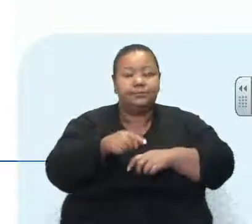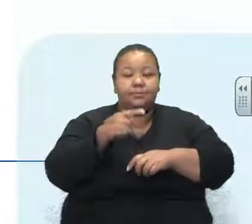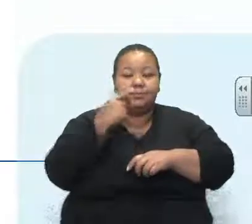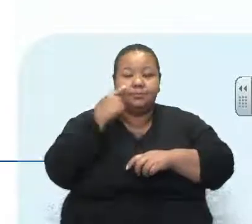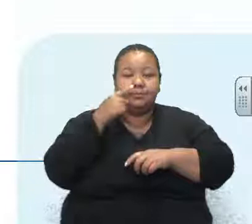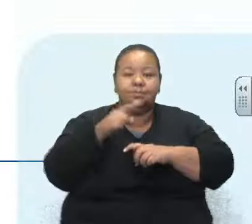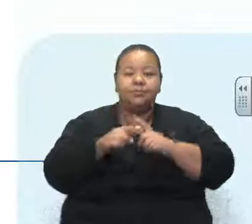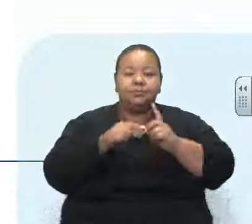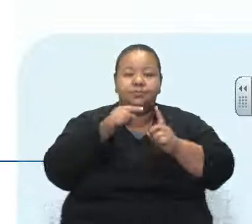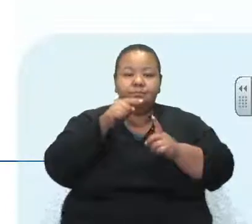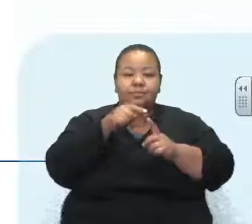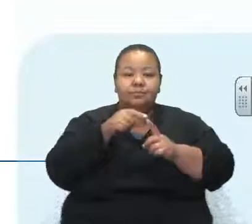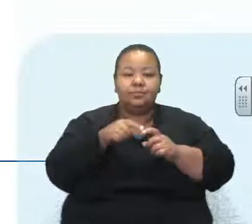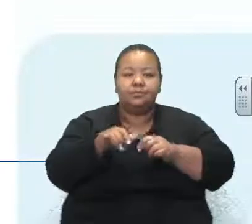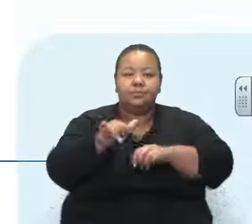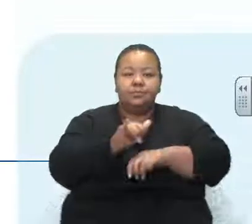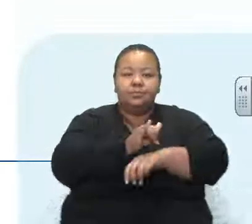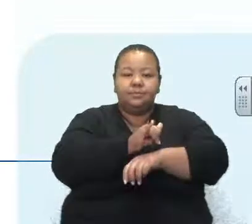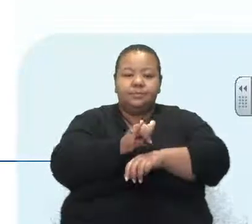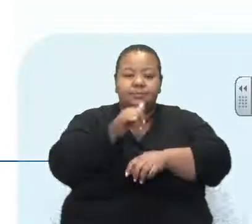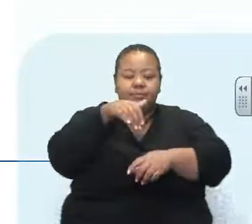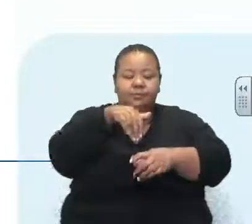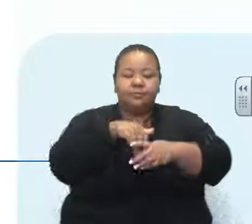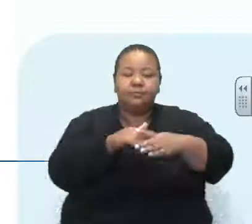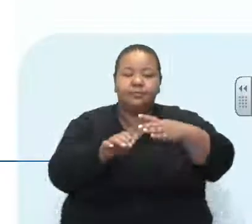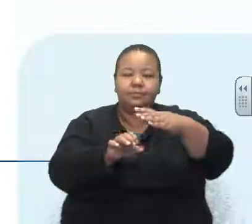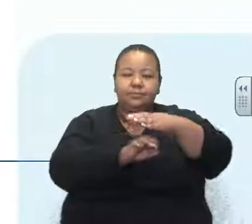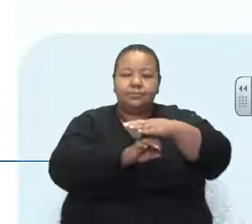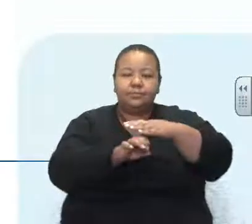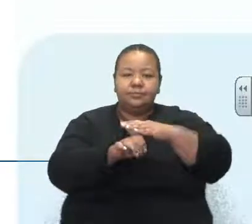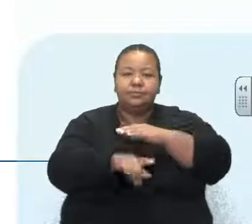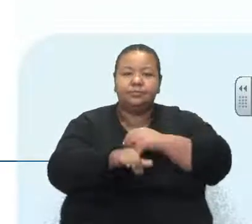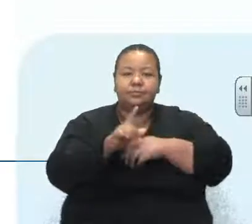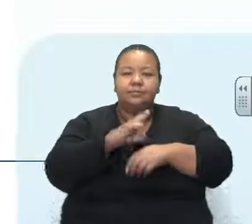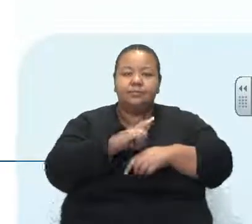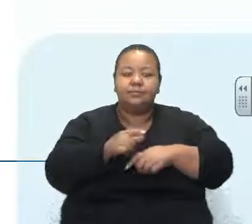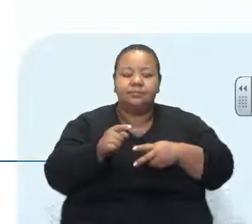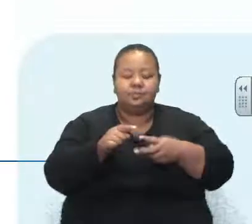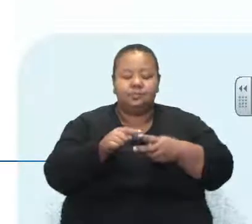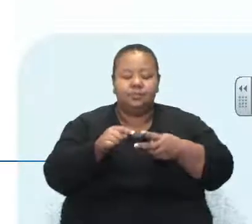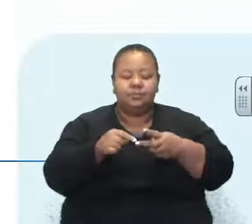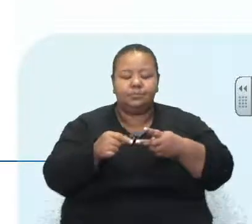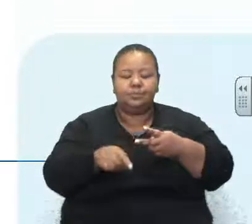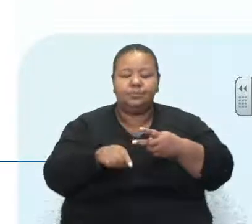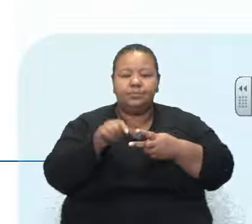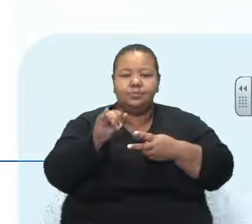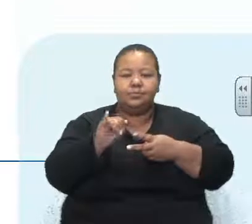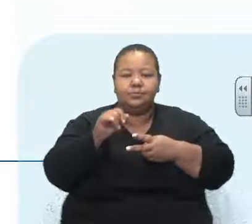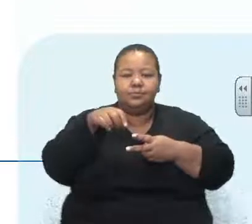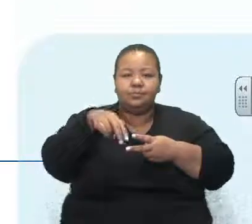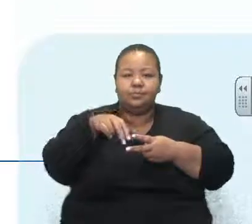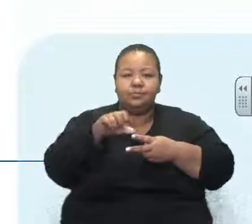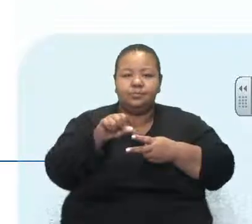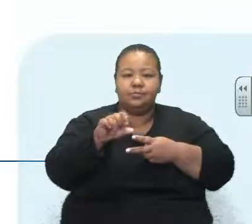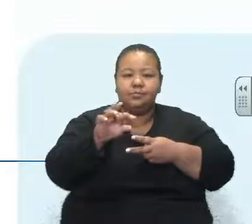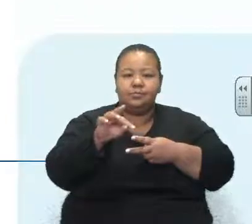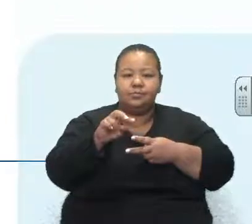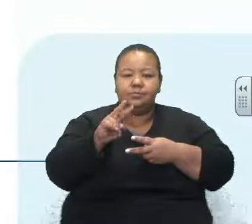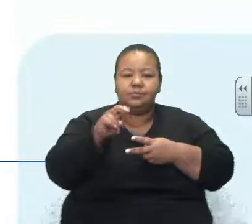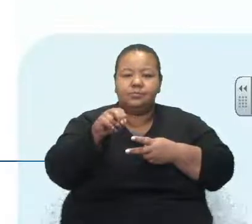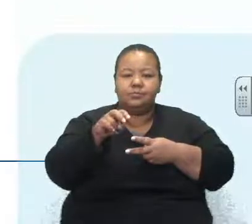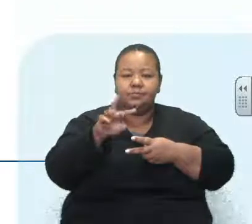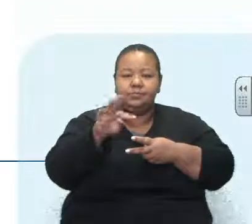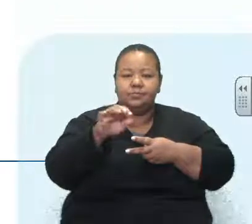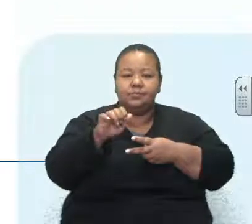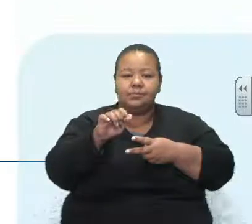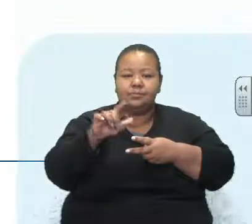dos objetivos estratégicos de uma empresa, nós temos basicamente dois, um instrumental e o estilístico. O que ele está falando